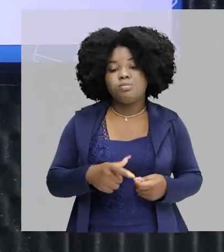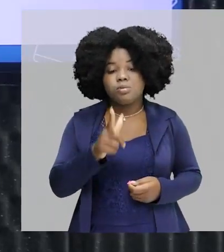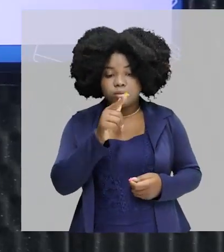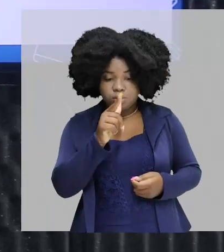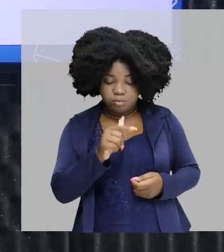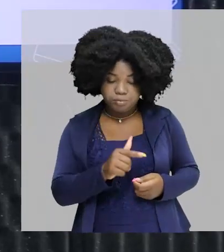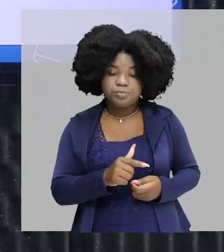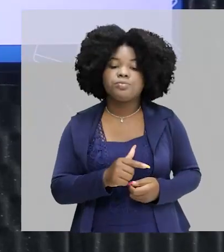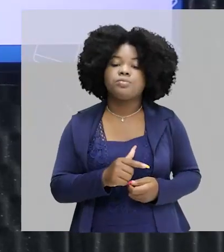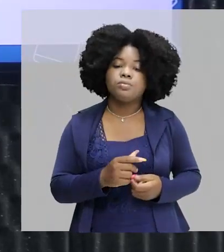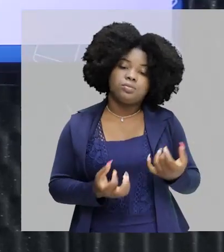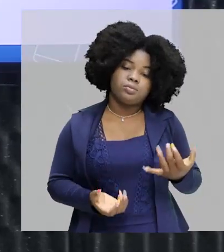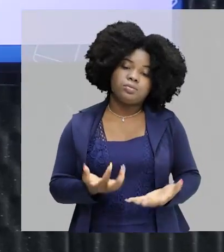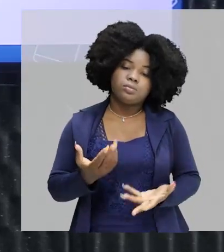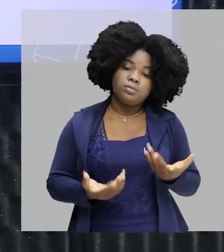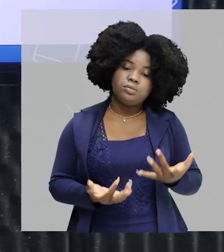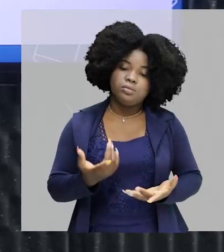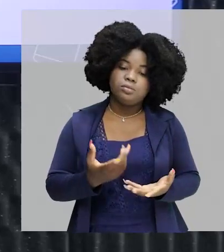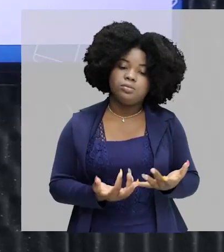hídrica, para gerar esse